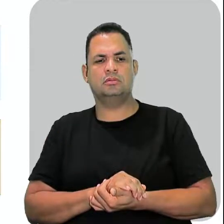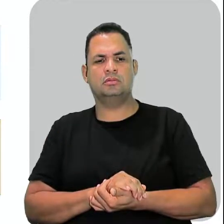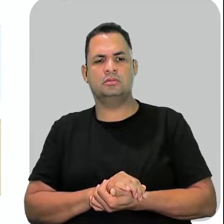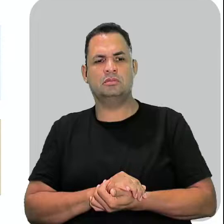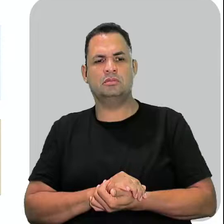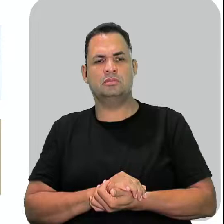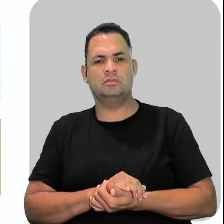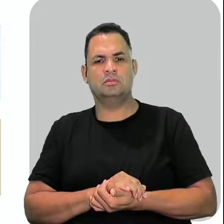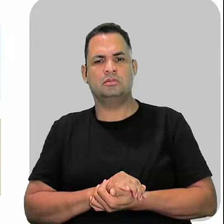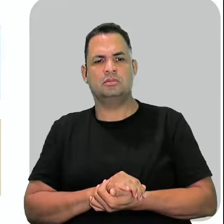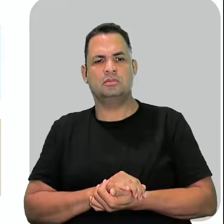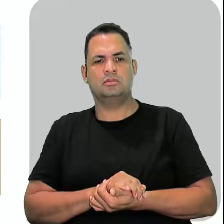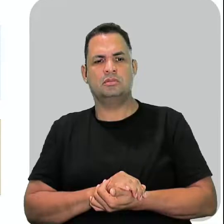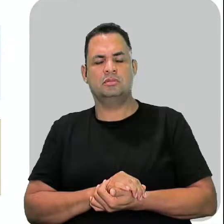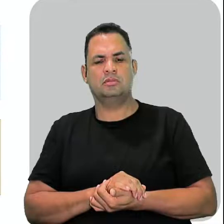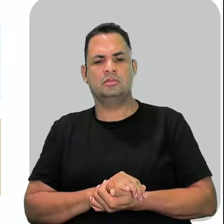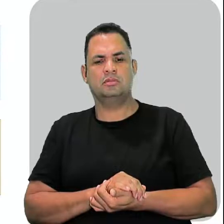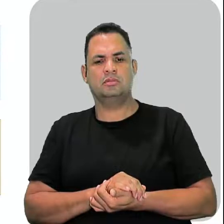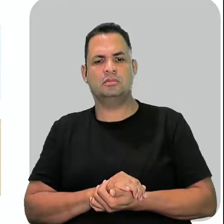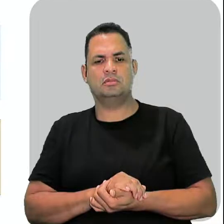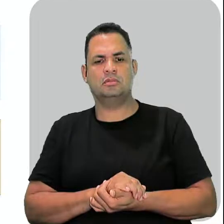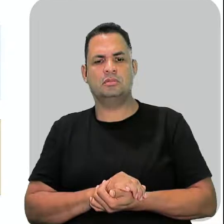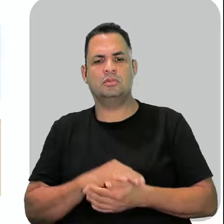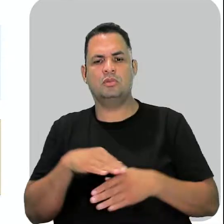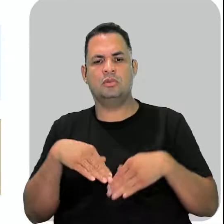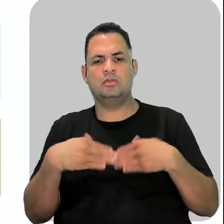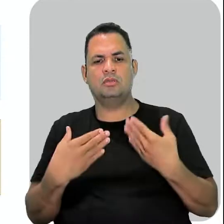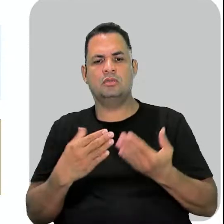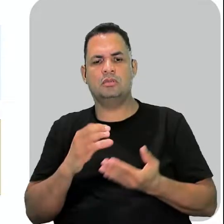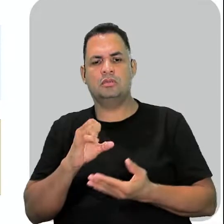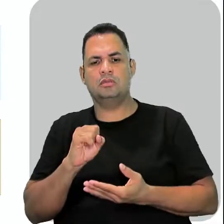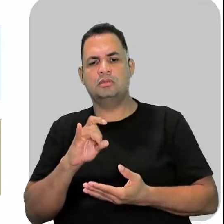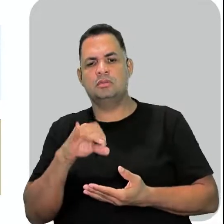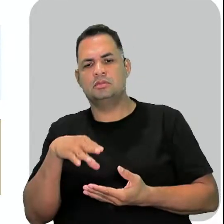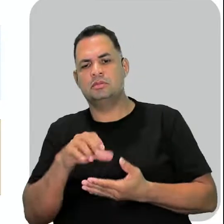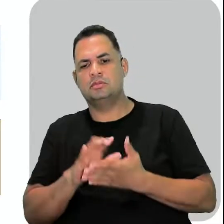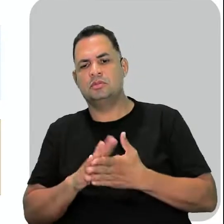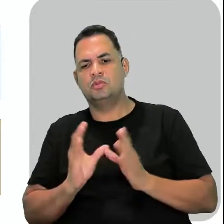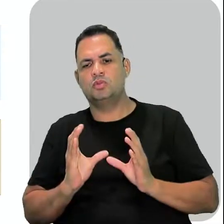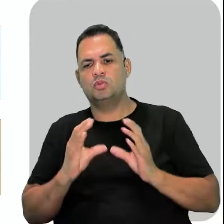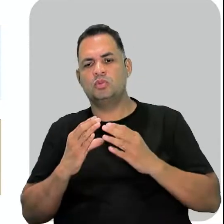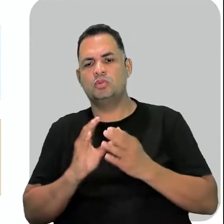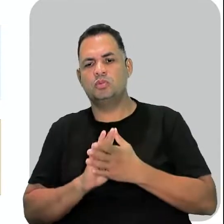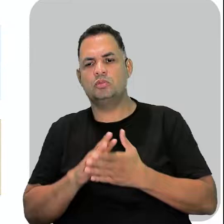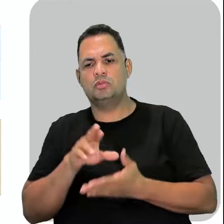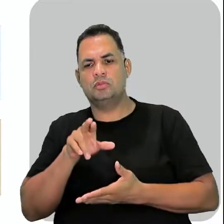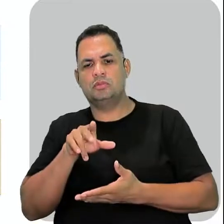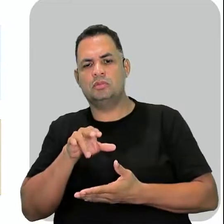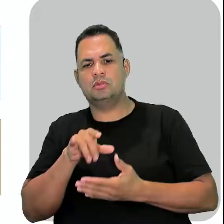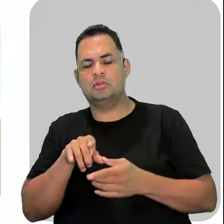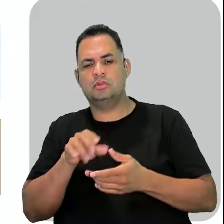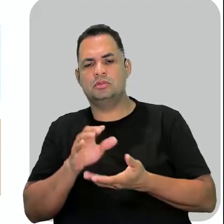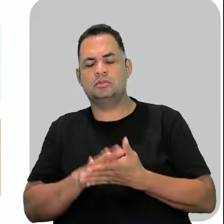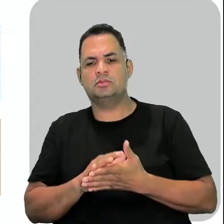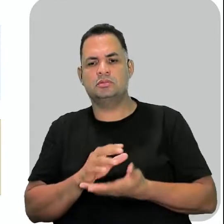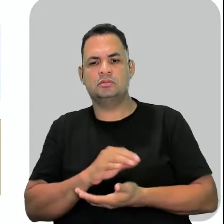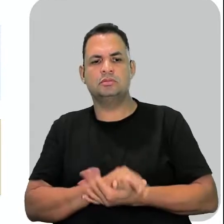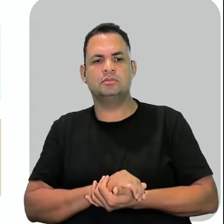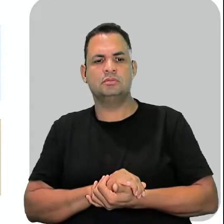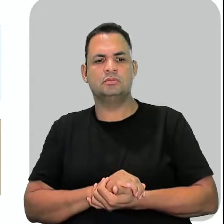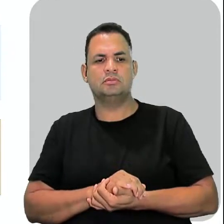pessoal? Quando é cis? Quando os grupos ligantes iguais estão do mesmo lado. Quem são os